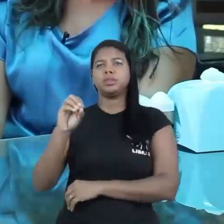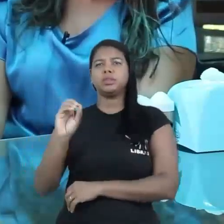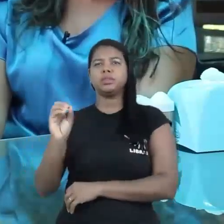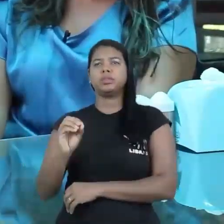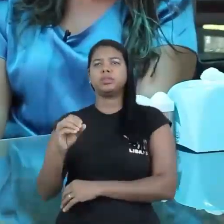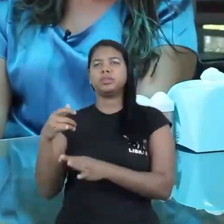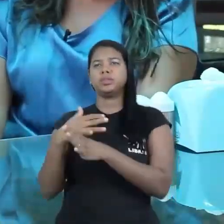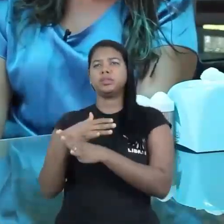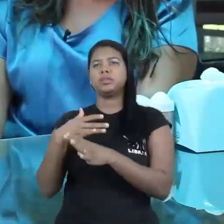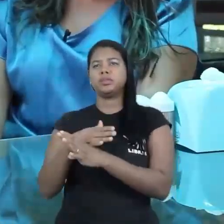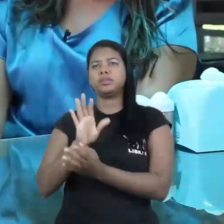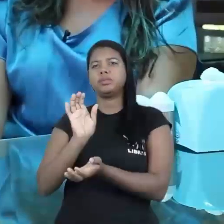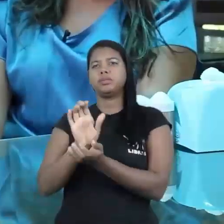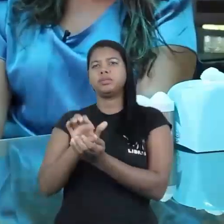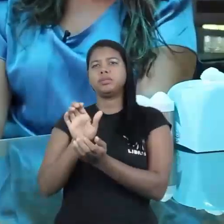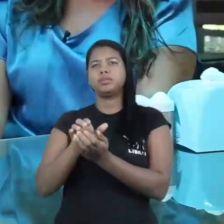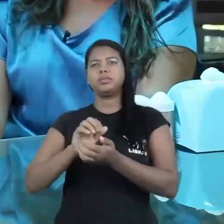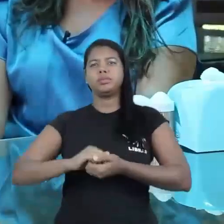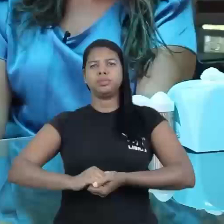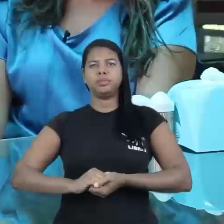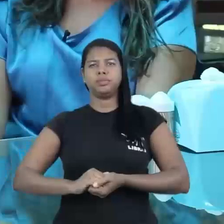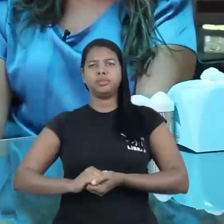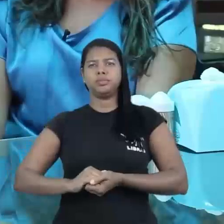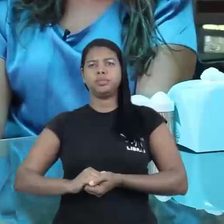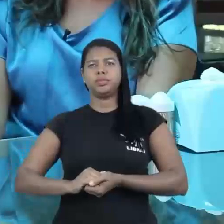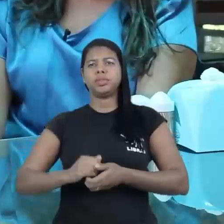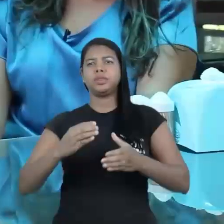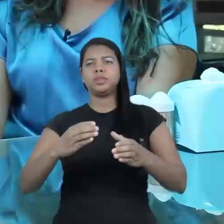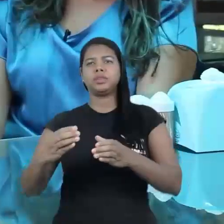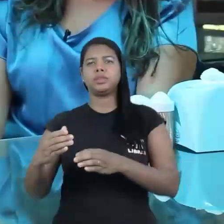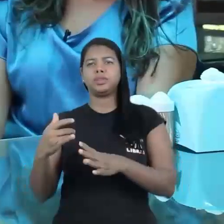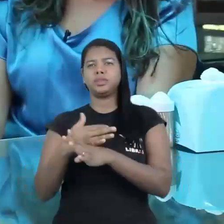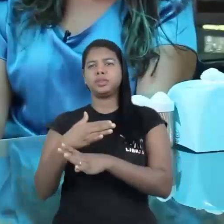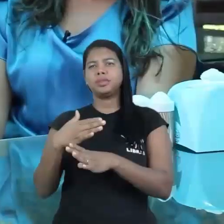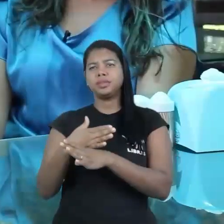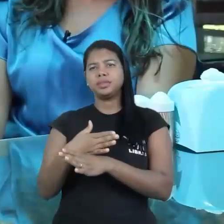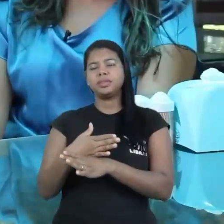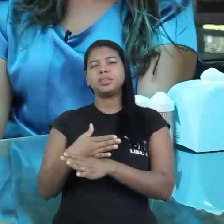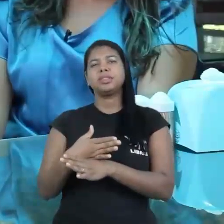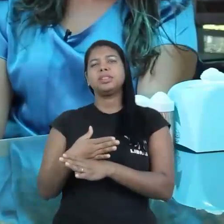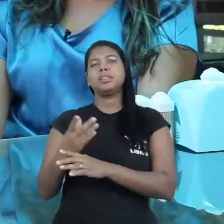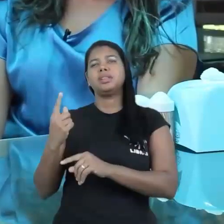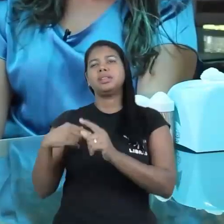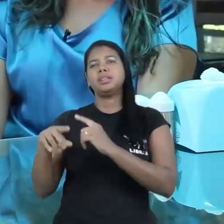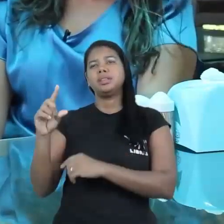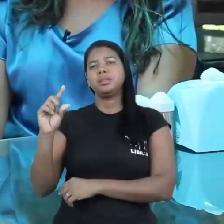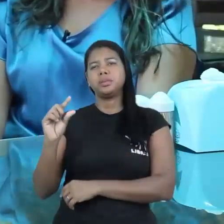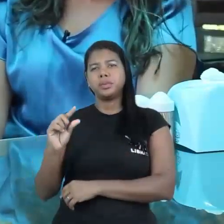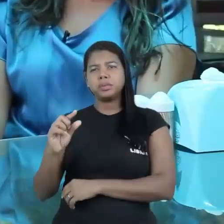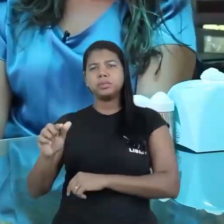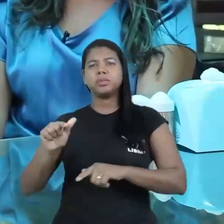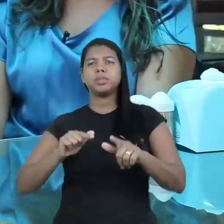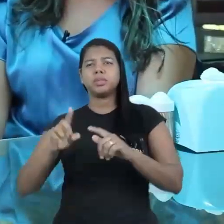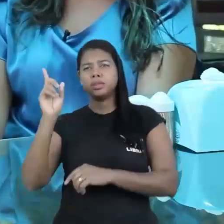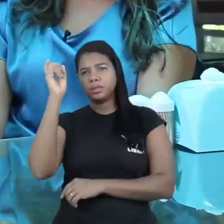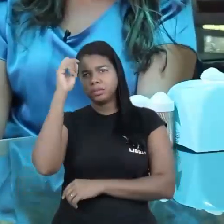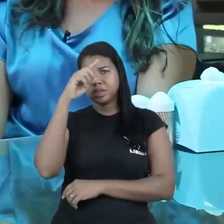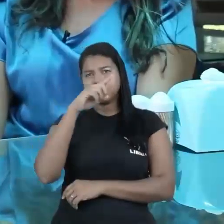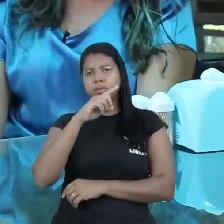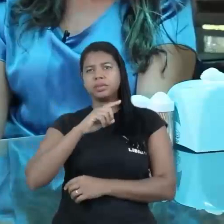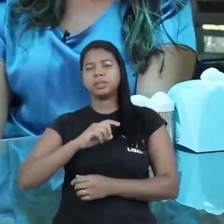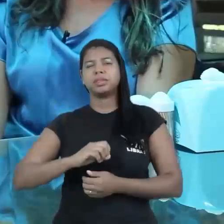Recife. E como toda cidade pequena, poucos recursos, o mercado de trabalho um pouco mais